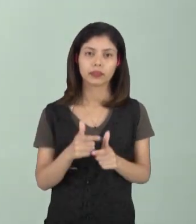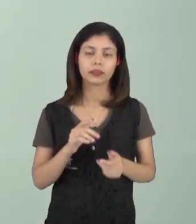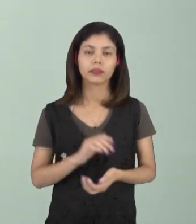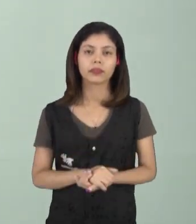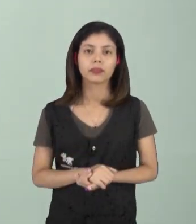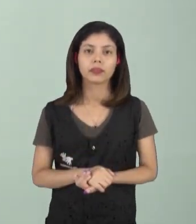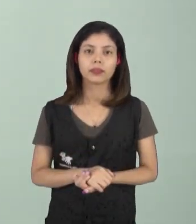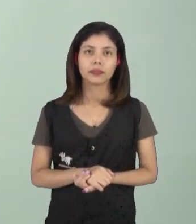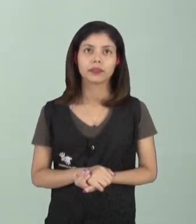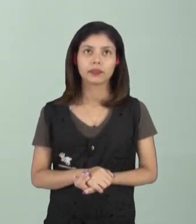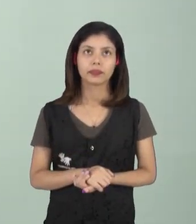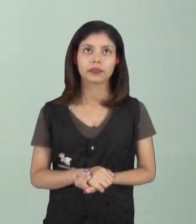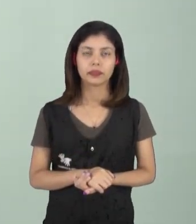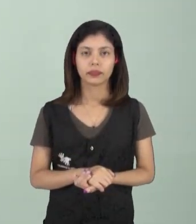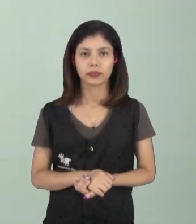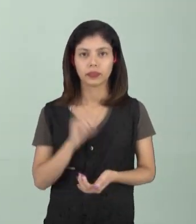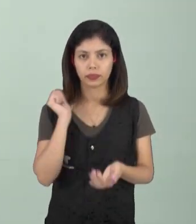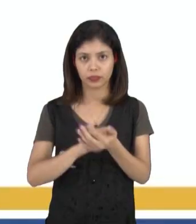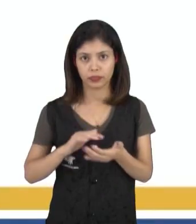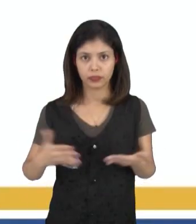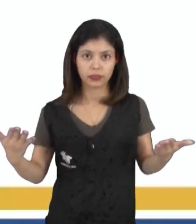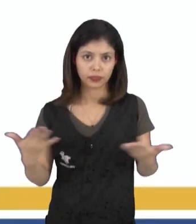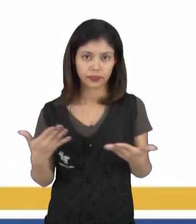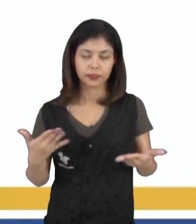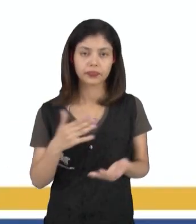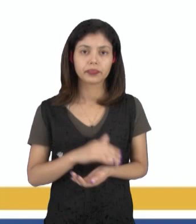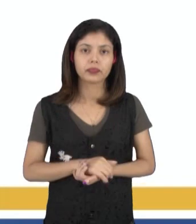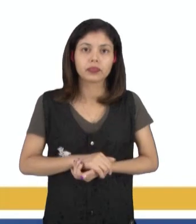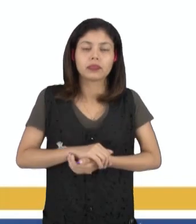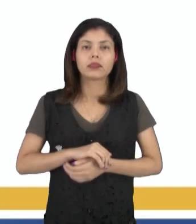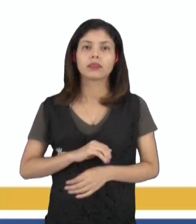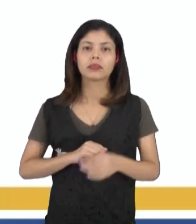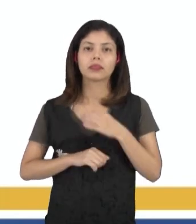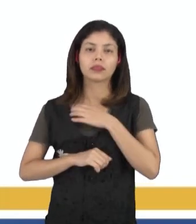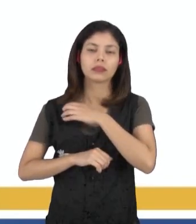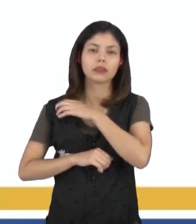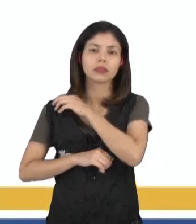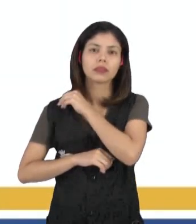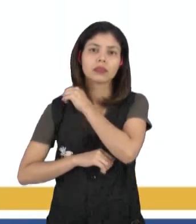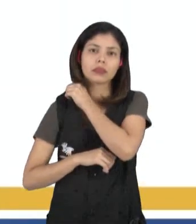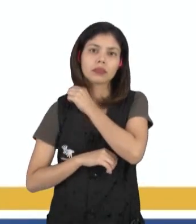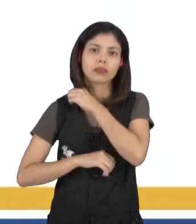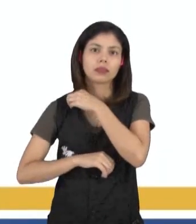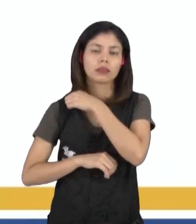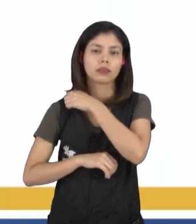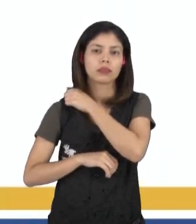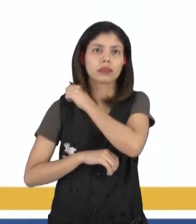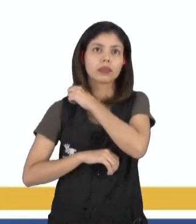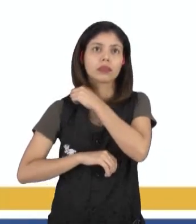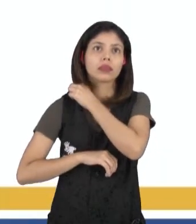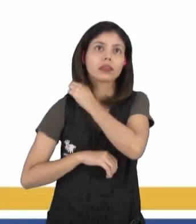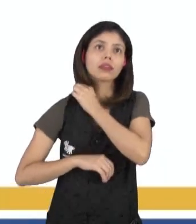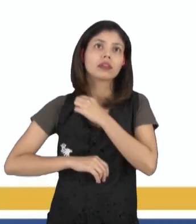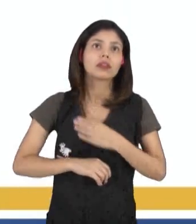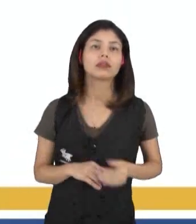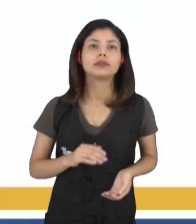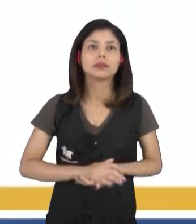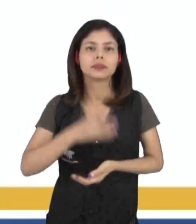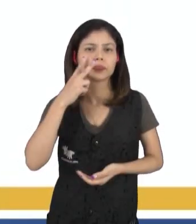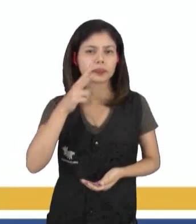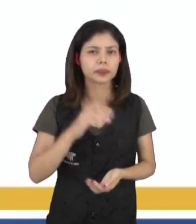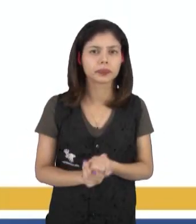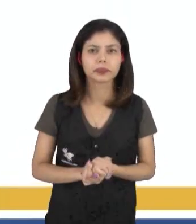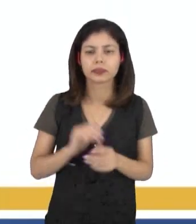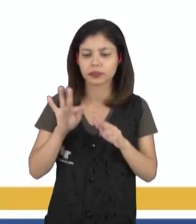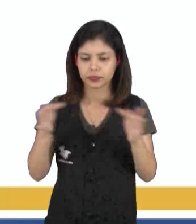gerúndio. Então, vamos para o nosso exercitando. Vamos ver aqui. Ó, vamos classificar aqui